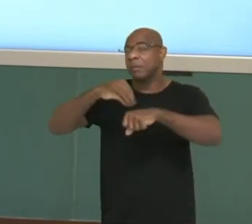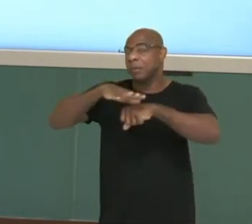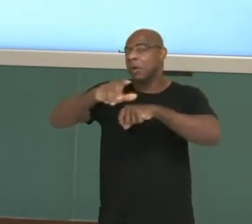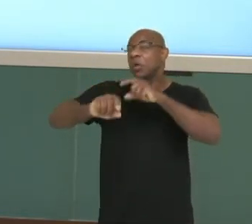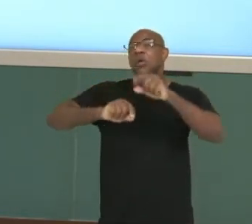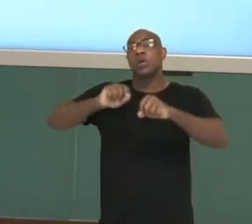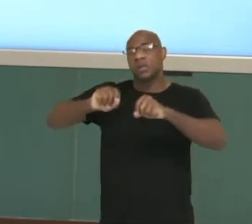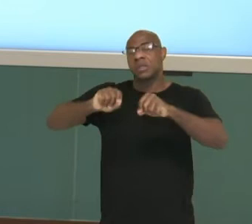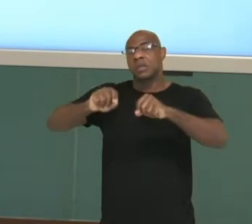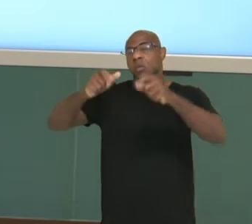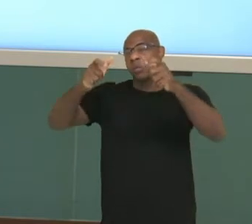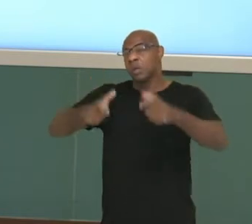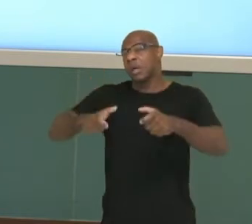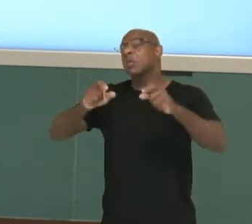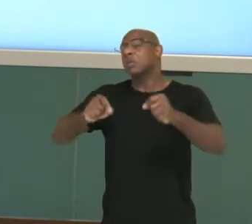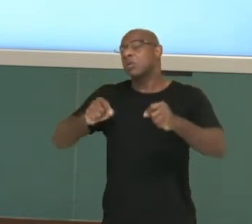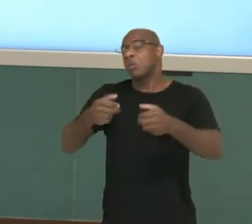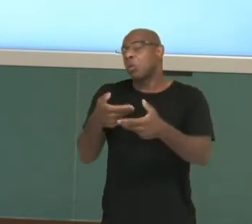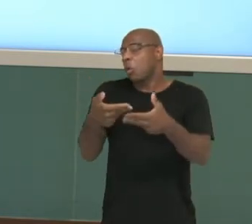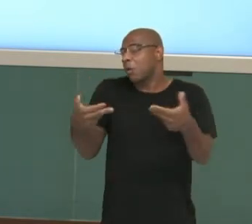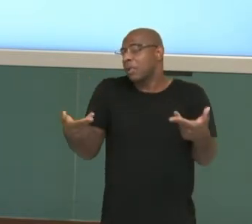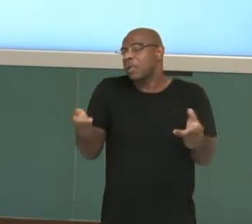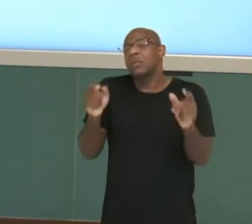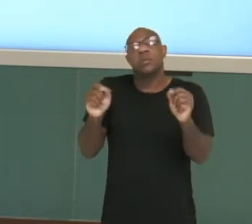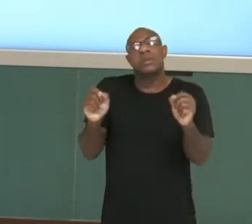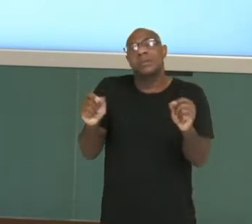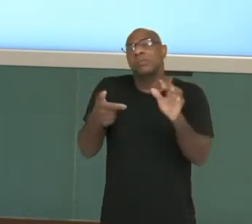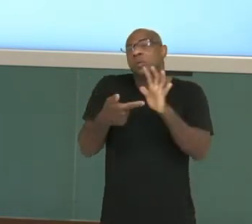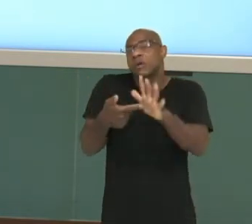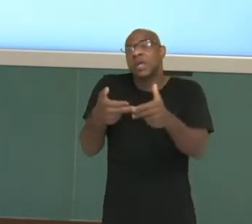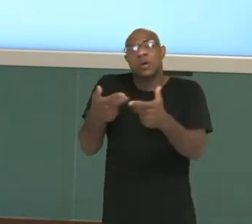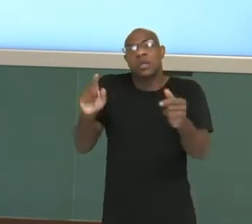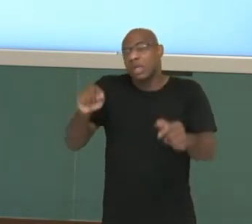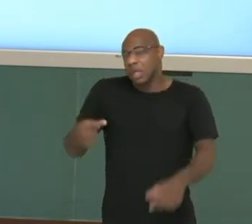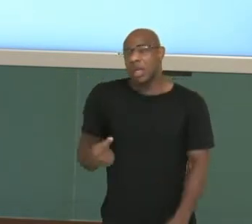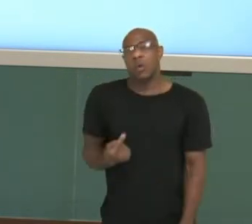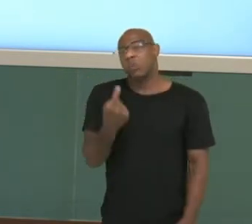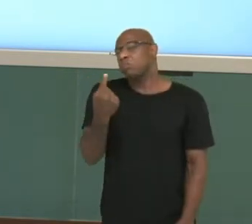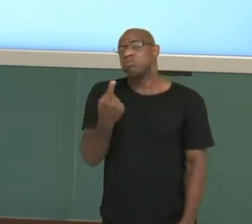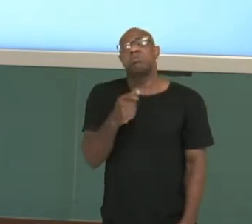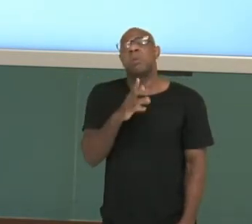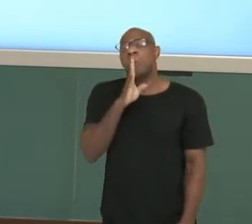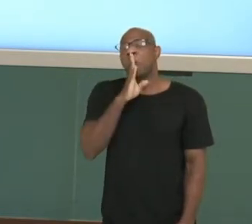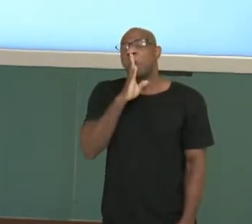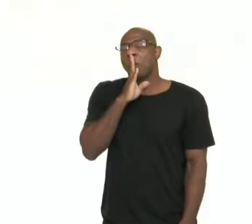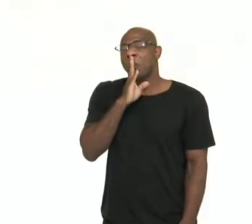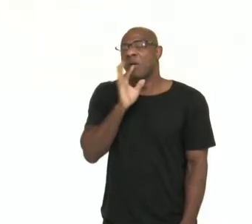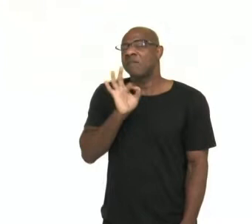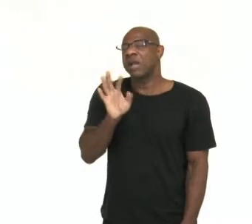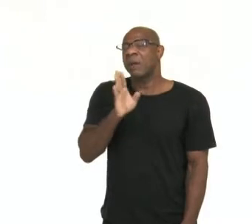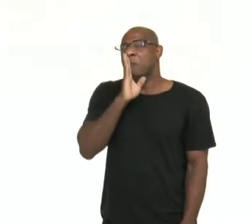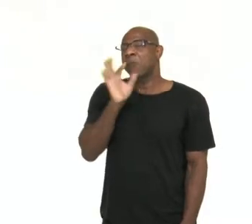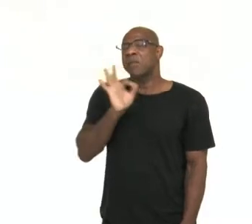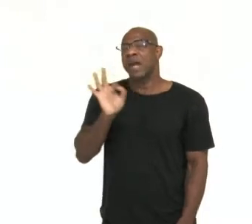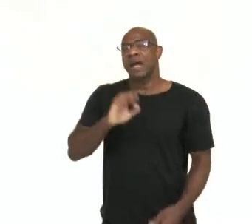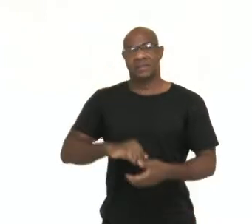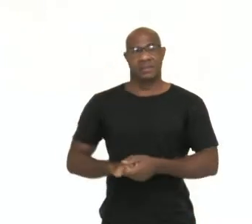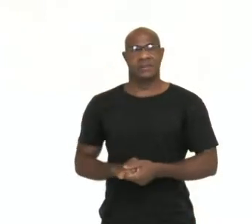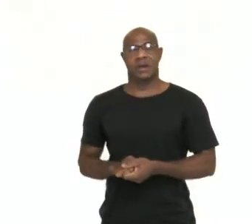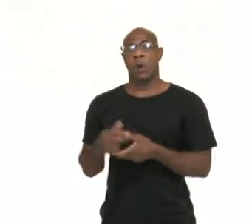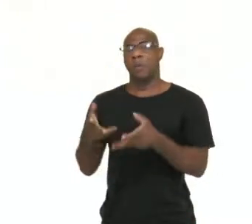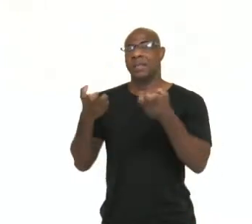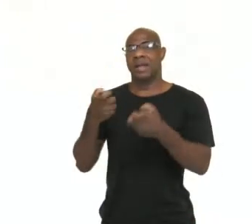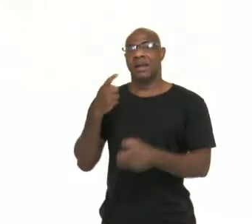né, ao ambiente algo sem ao menos uma única palavra, né? Observem aqui então os desenhos,